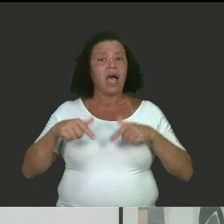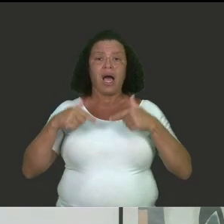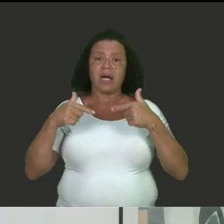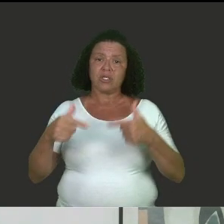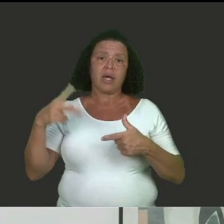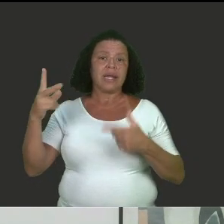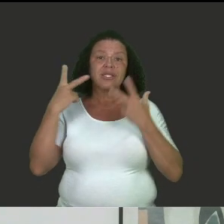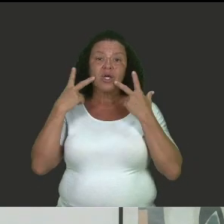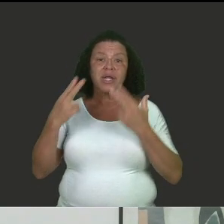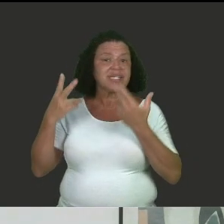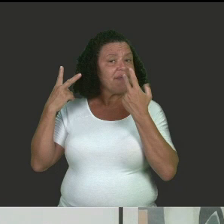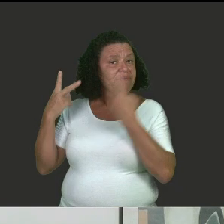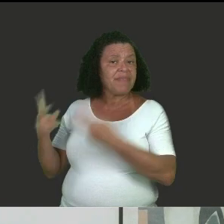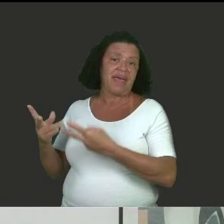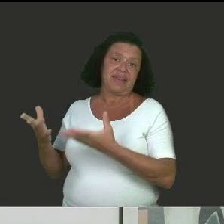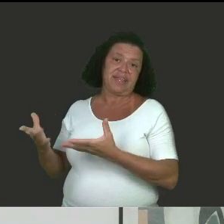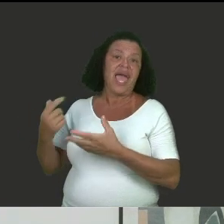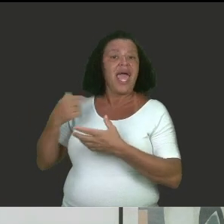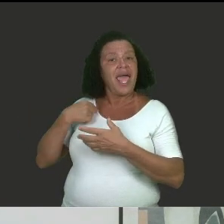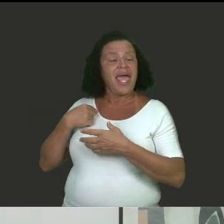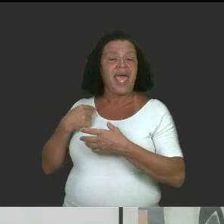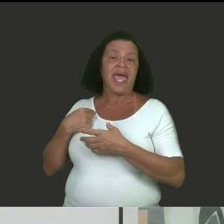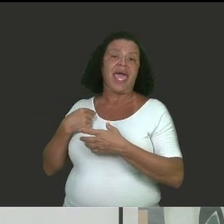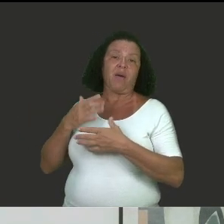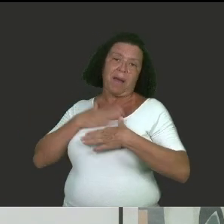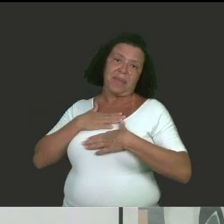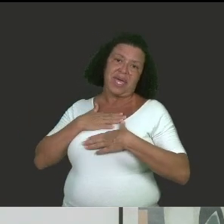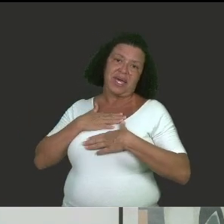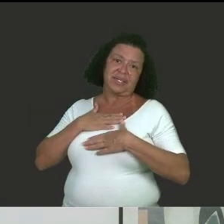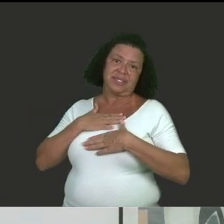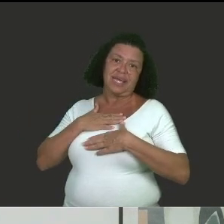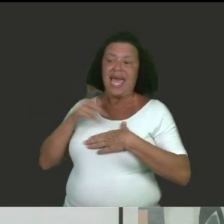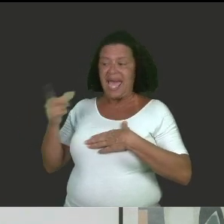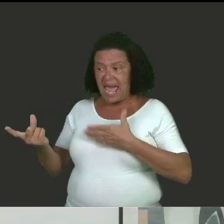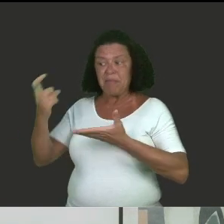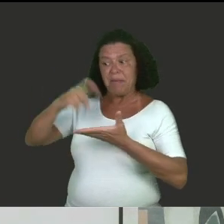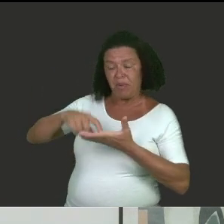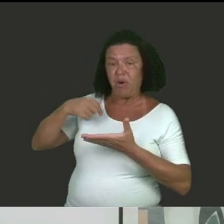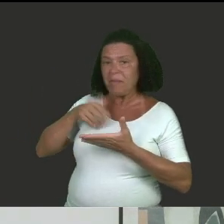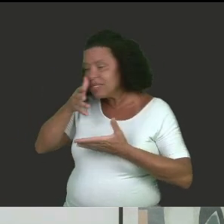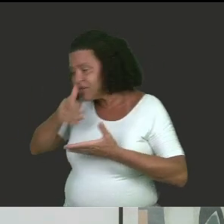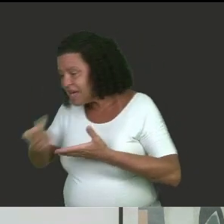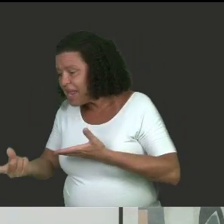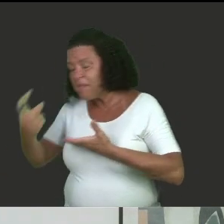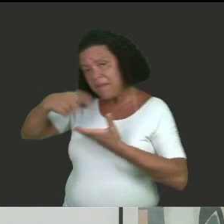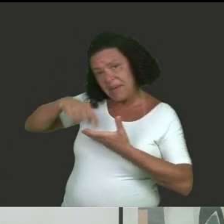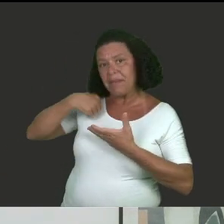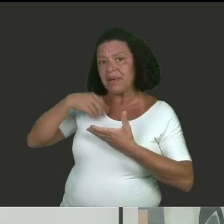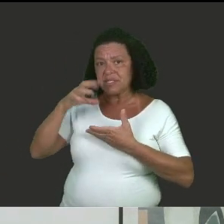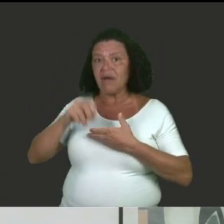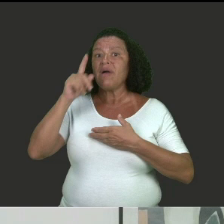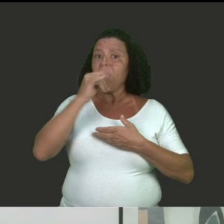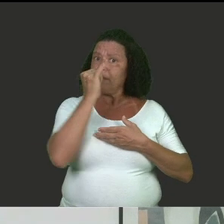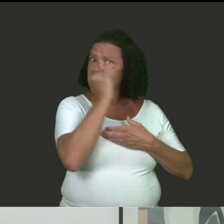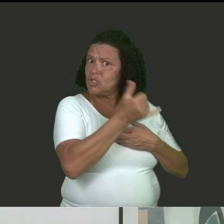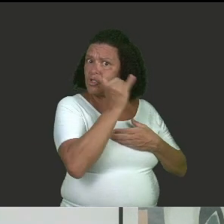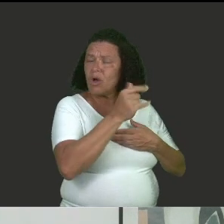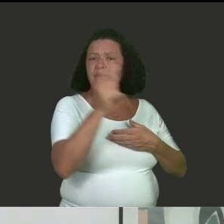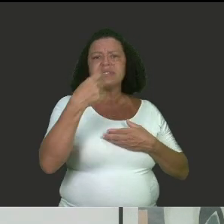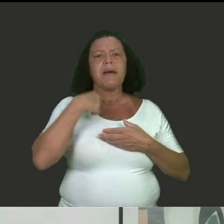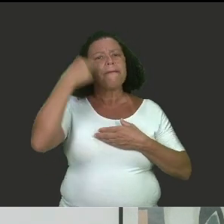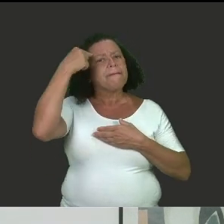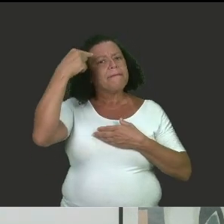natureza e eu de acordo com a minha. Essa parábola ela nos faz refletir da